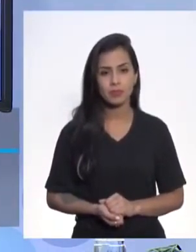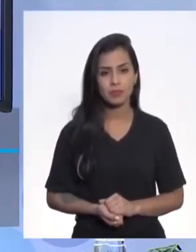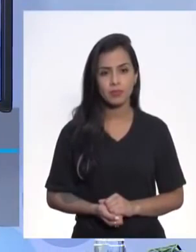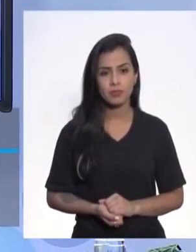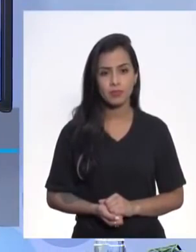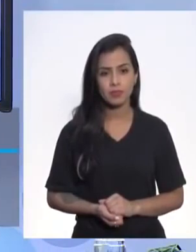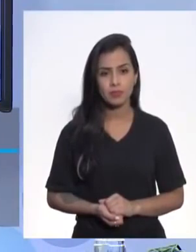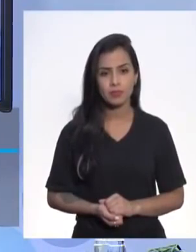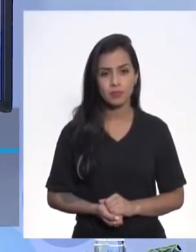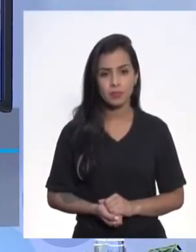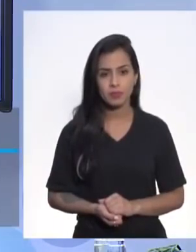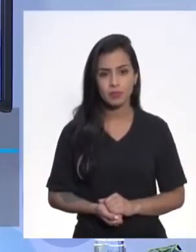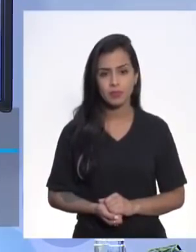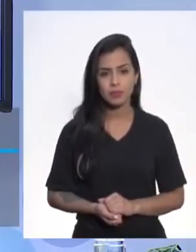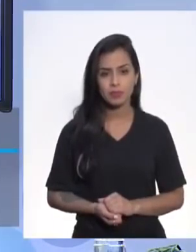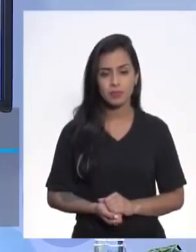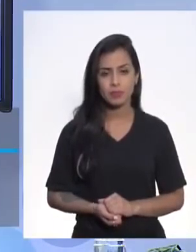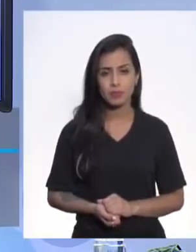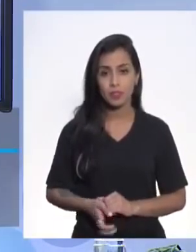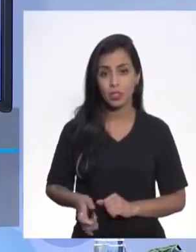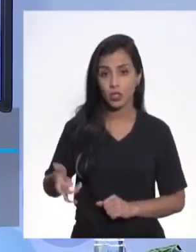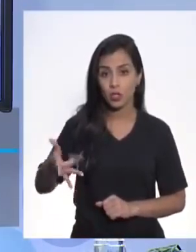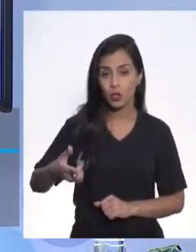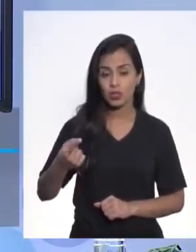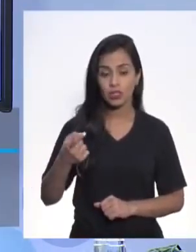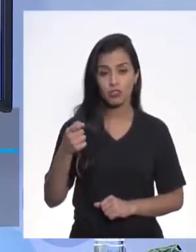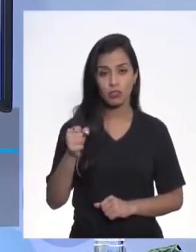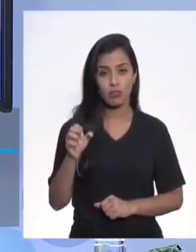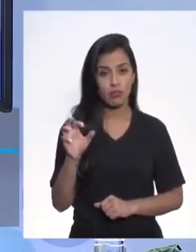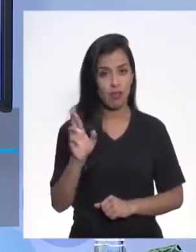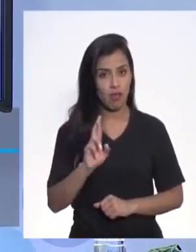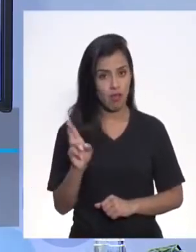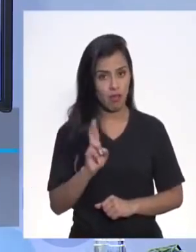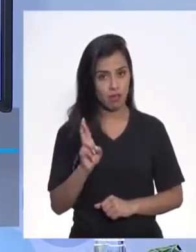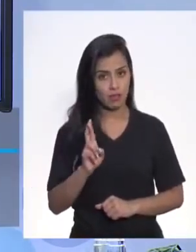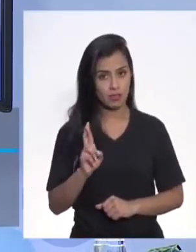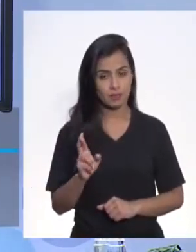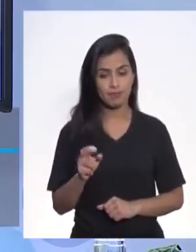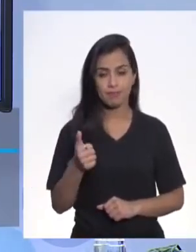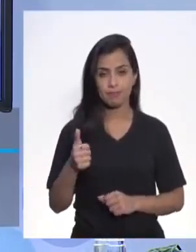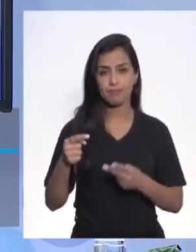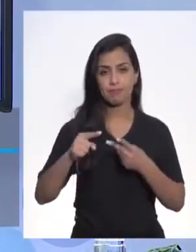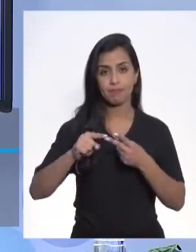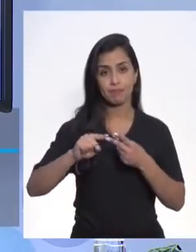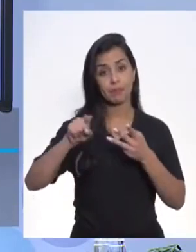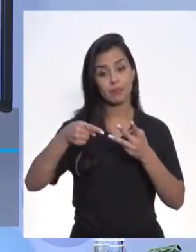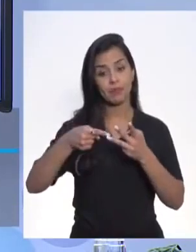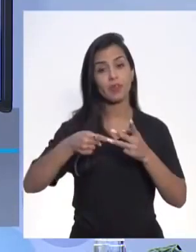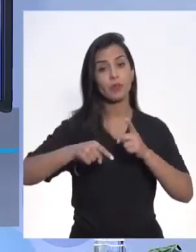4, 1. 1 menos 1, 1. Troco de R$180. E o produto 3, professora Inês?